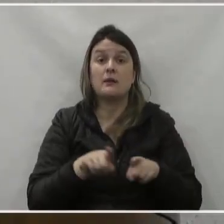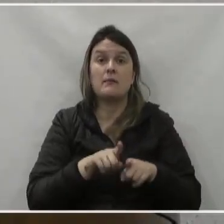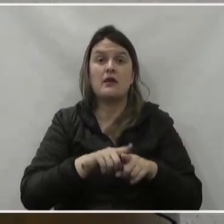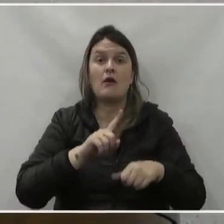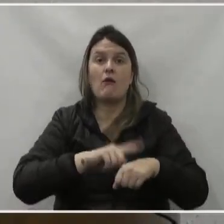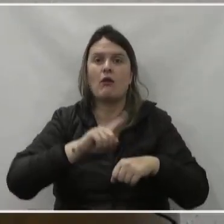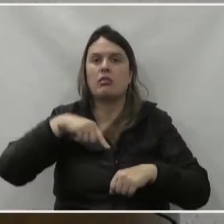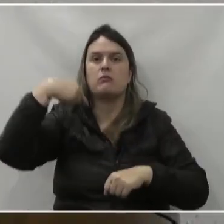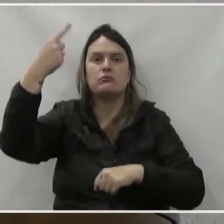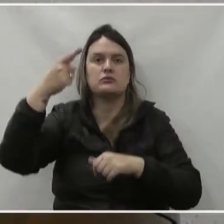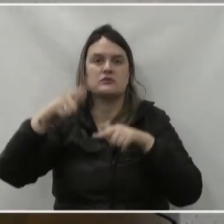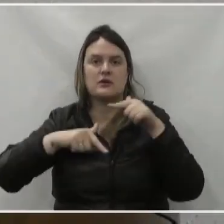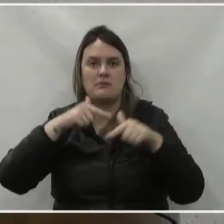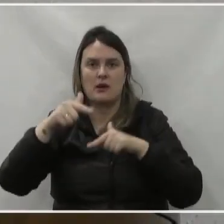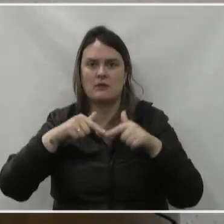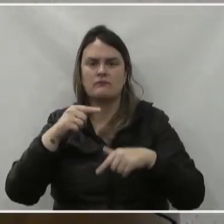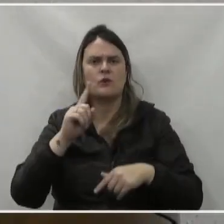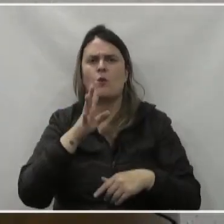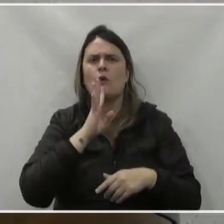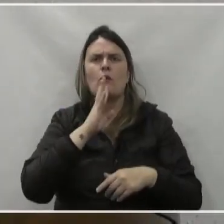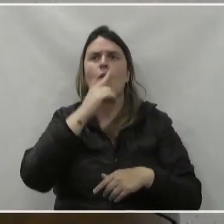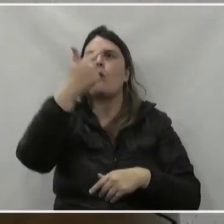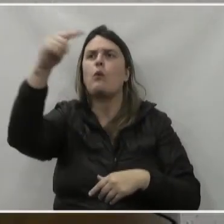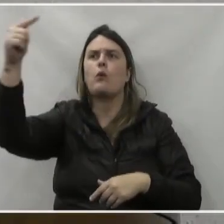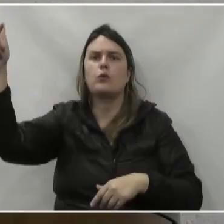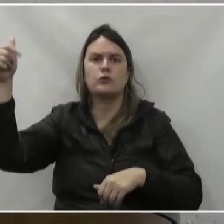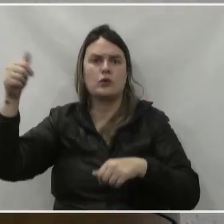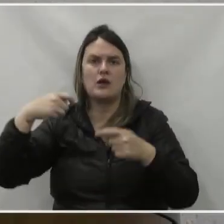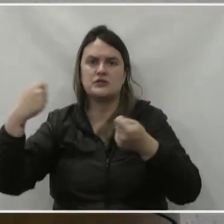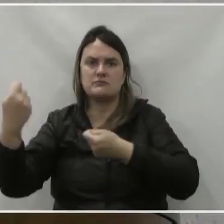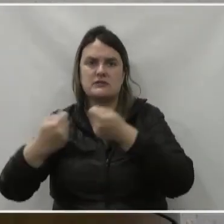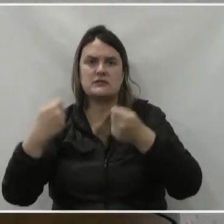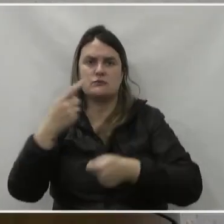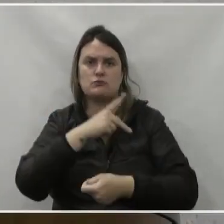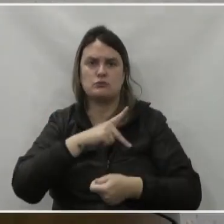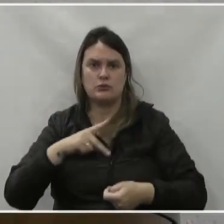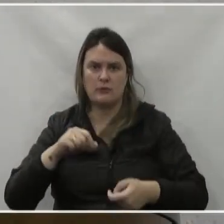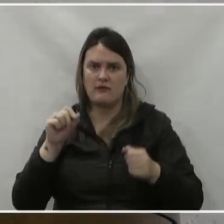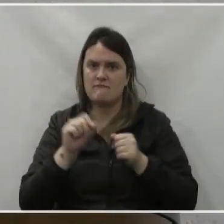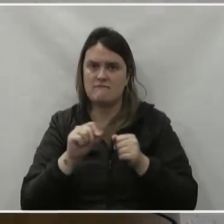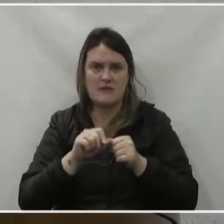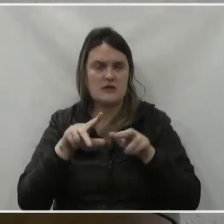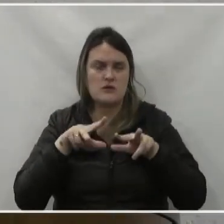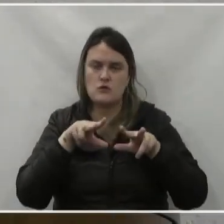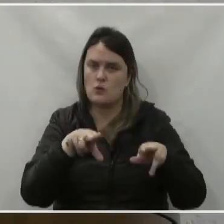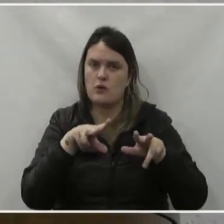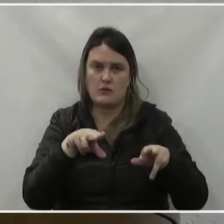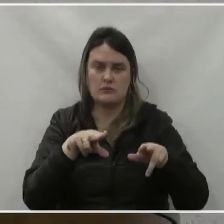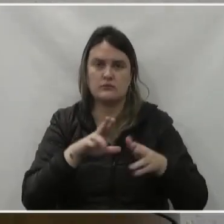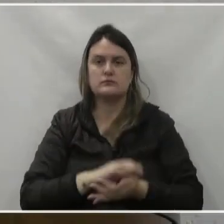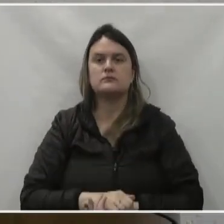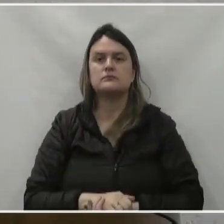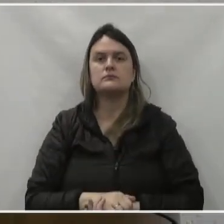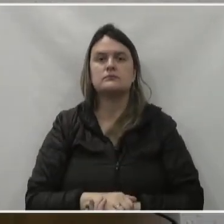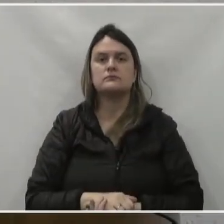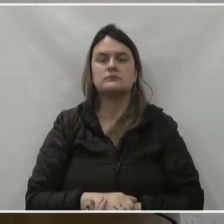de trabalho. Desconheço qualquer outro setor da administração pública em que tal prática ocorra.